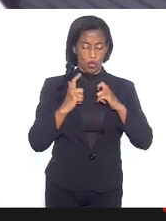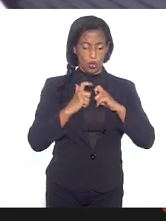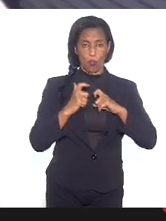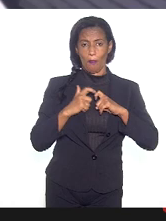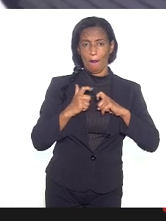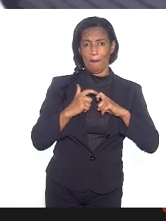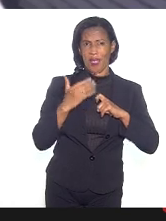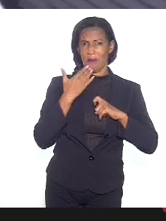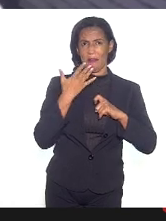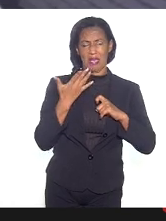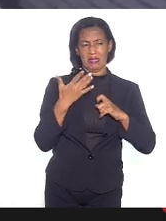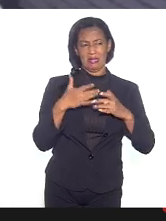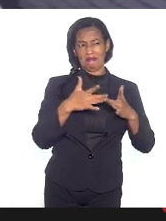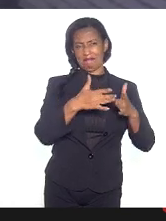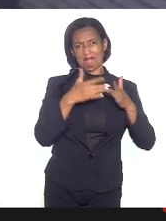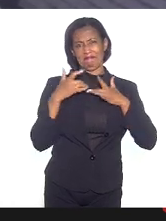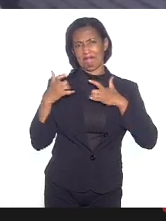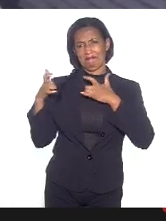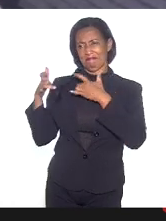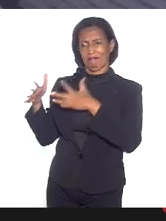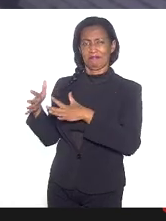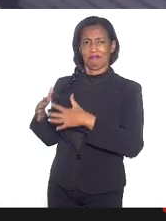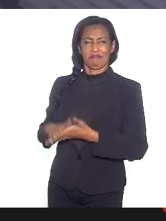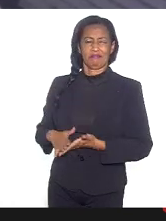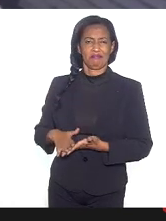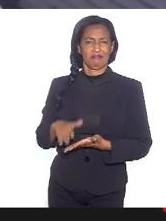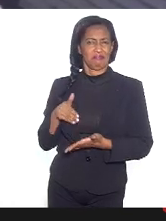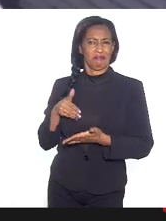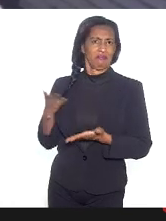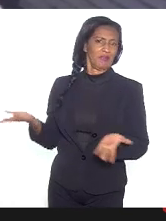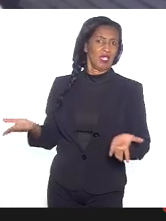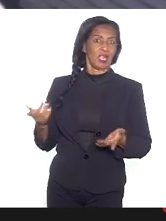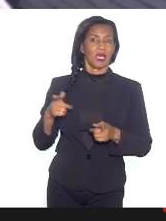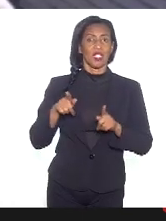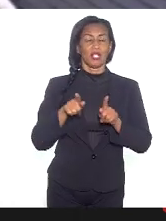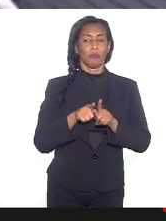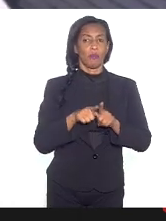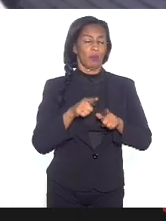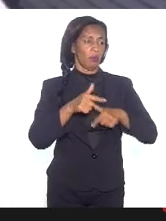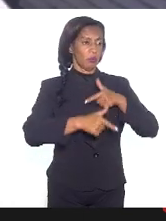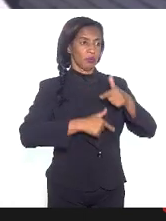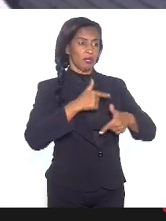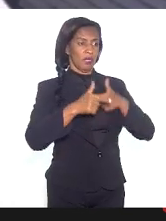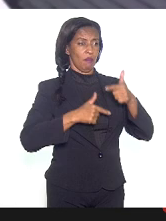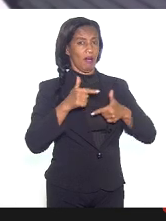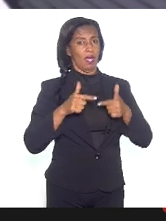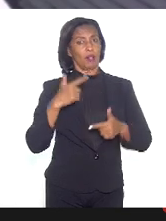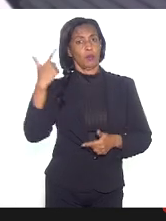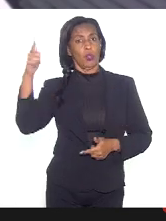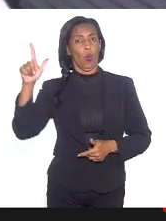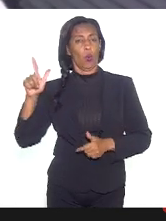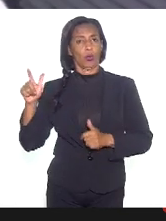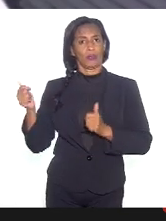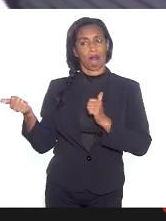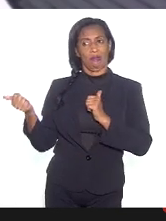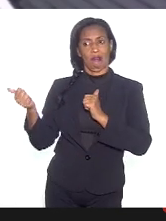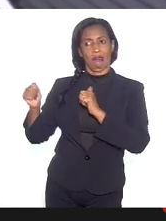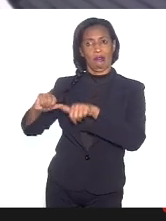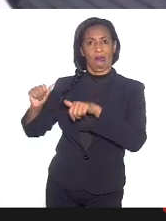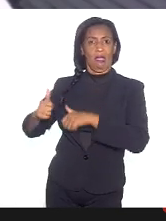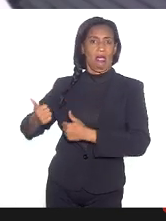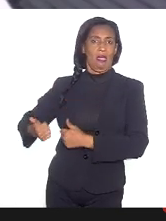peça demissão do próprio serviço por ter outras atividades que ele julga que sejam